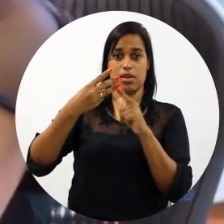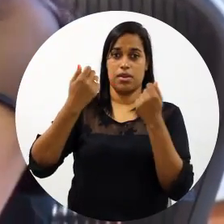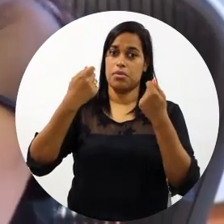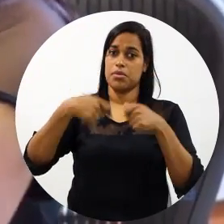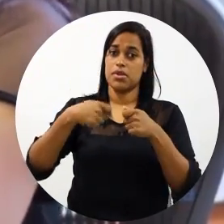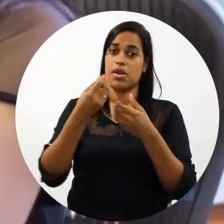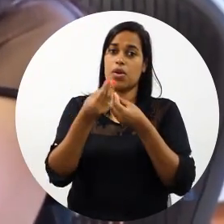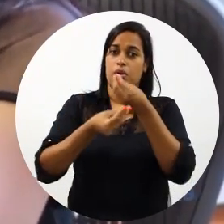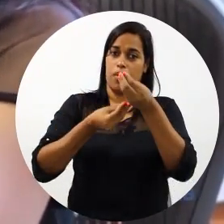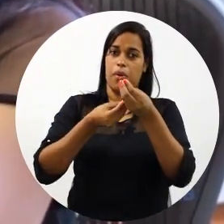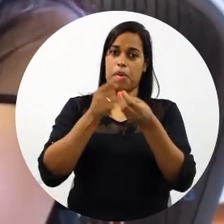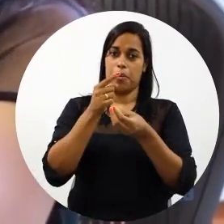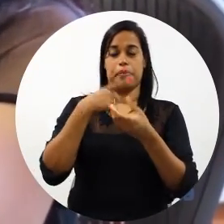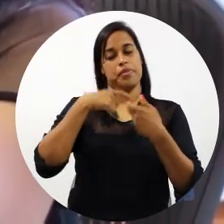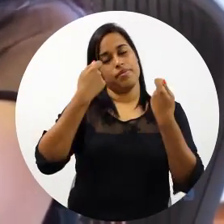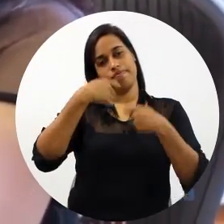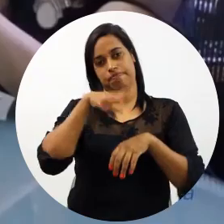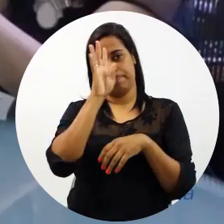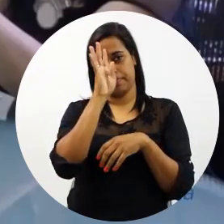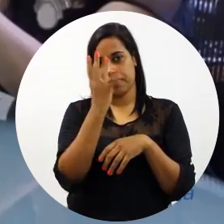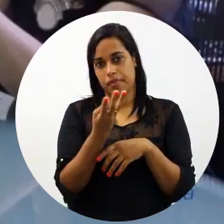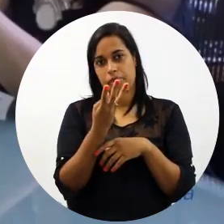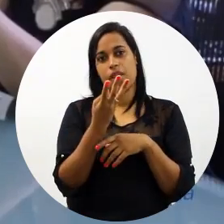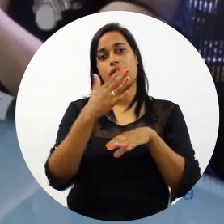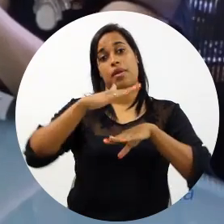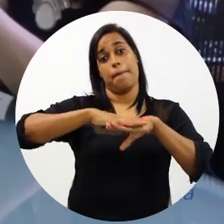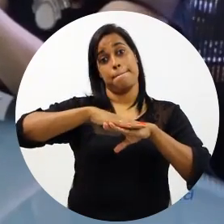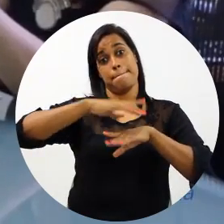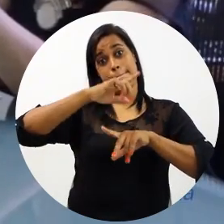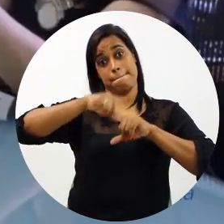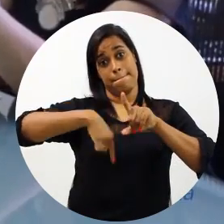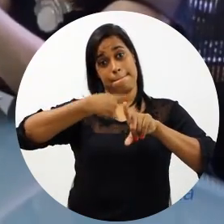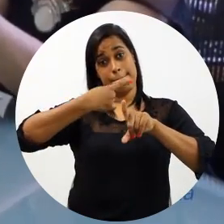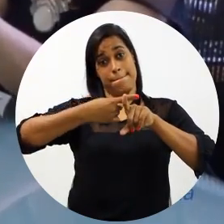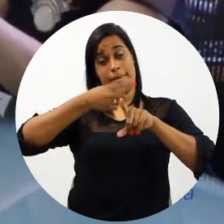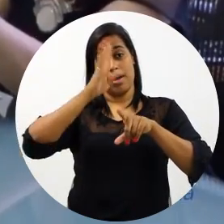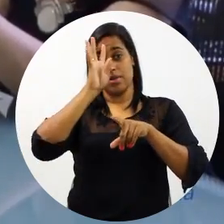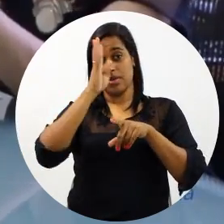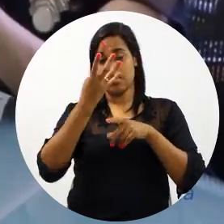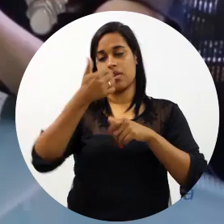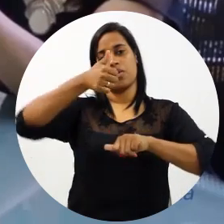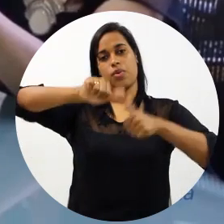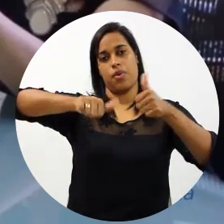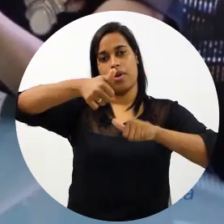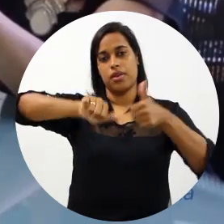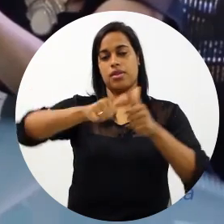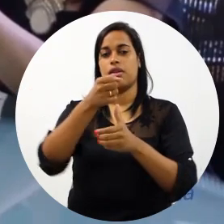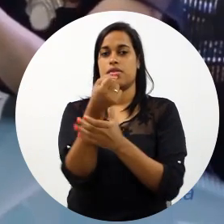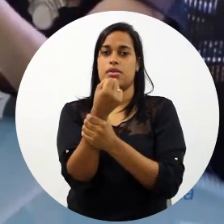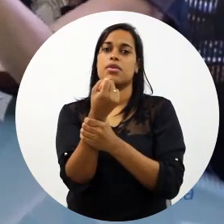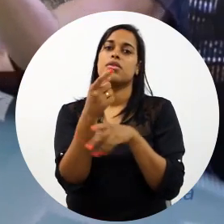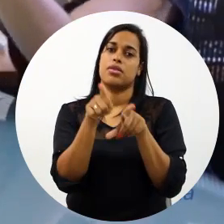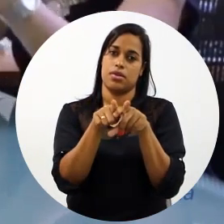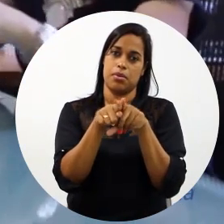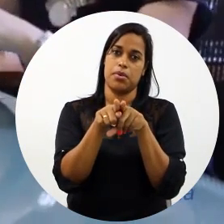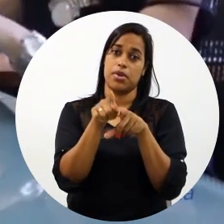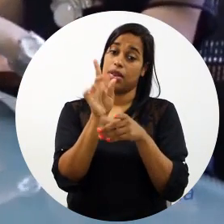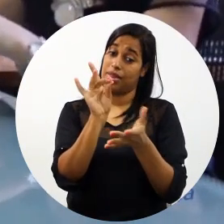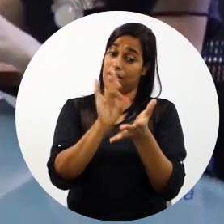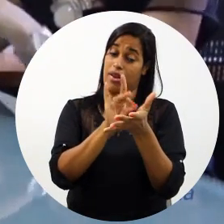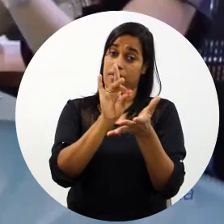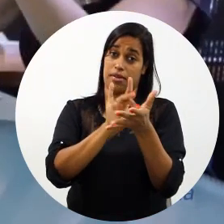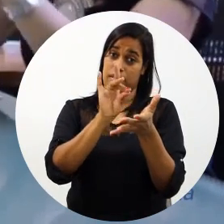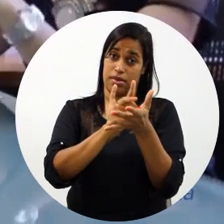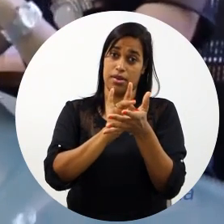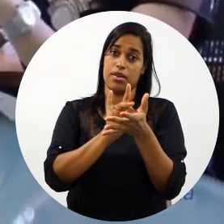exatamente funcionar. Tem que ser o resultado, mas esse resultado tem que ser feito com qualidade e com segurança. Então, na